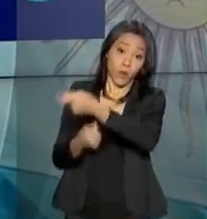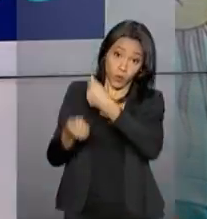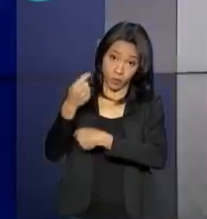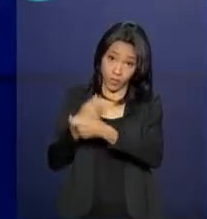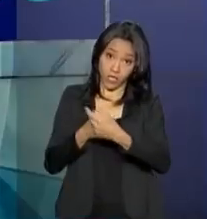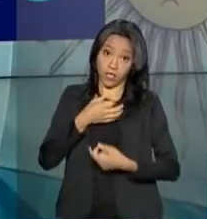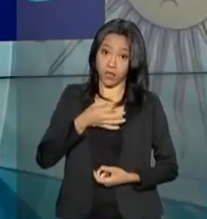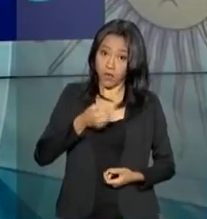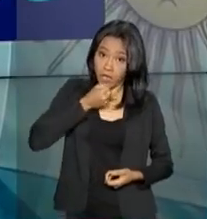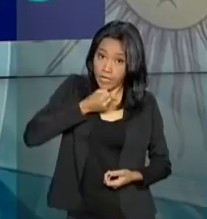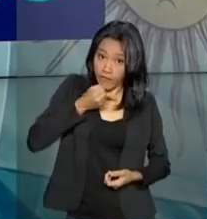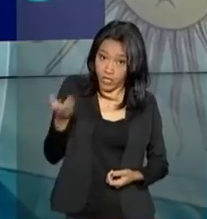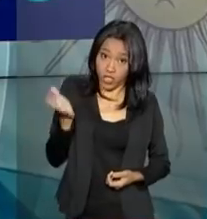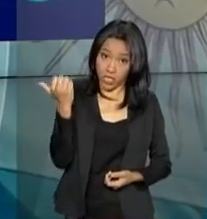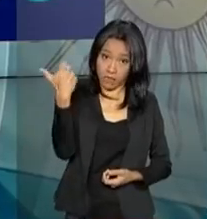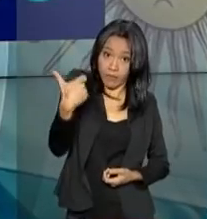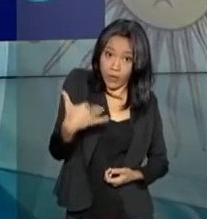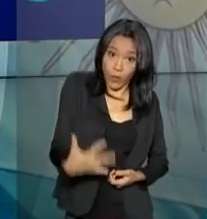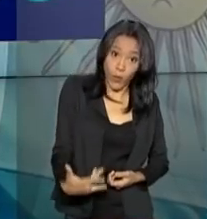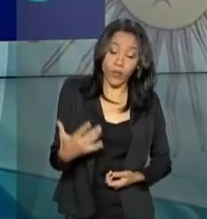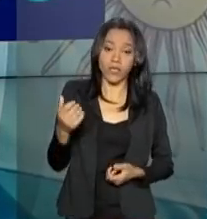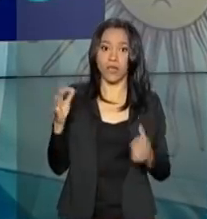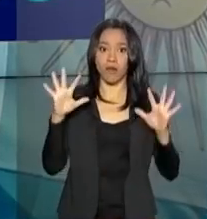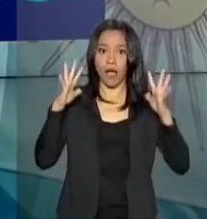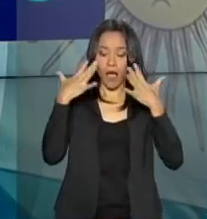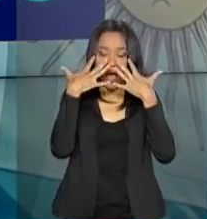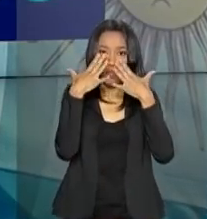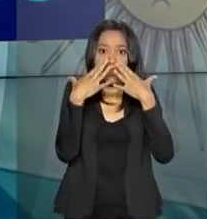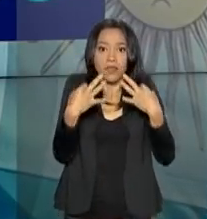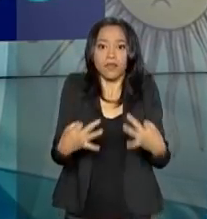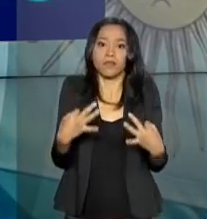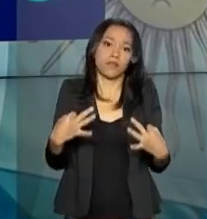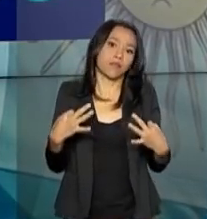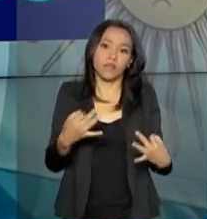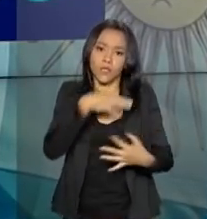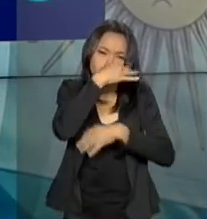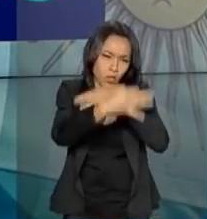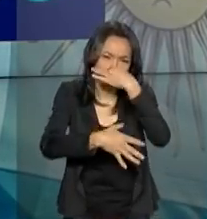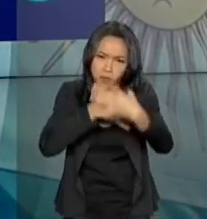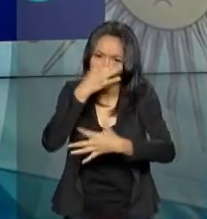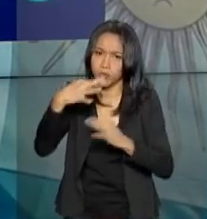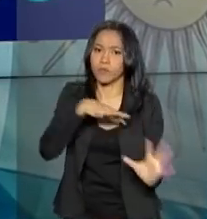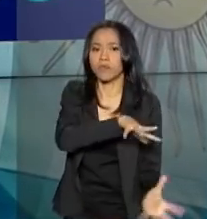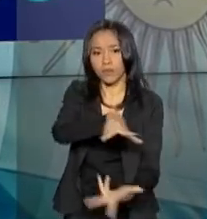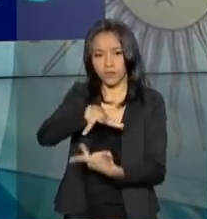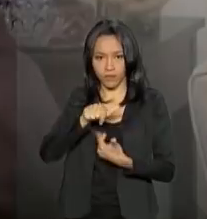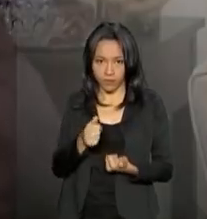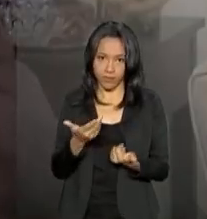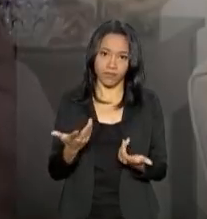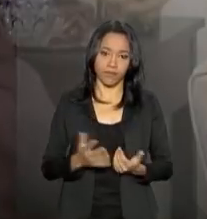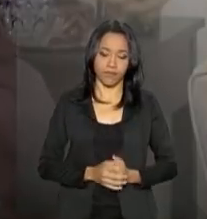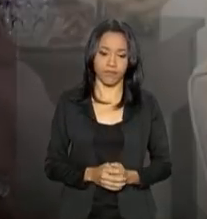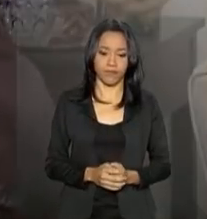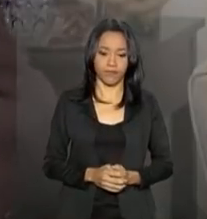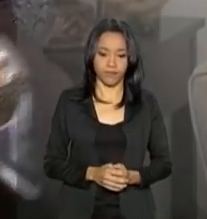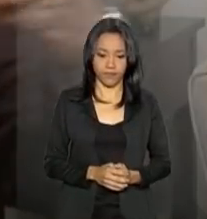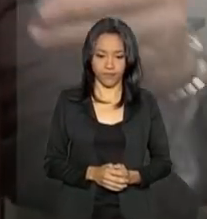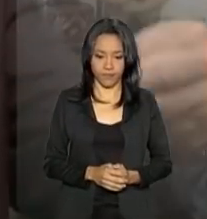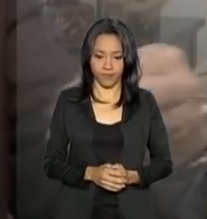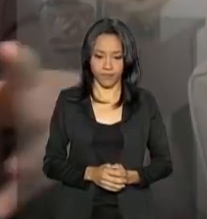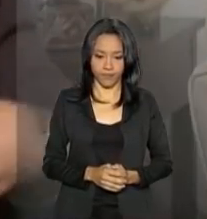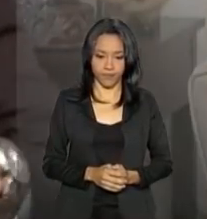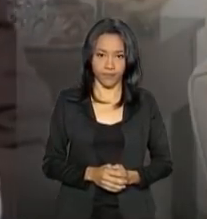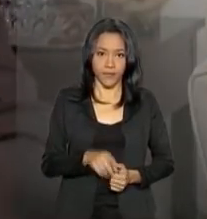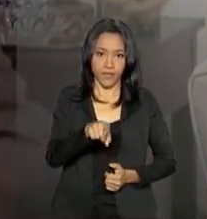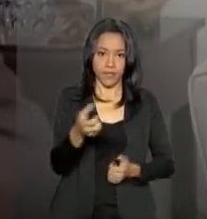dizer as reuniões do G20 atraem as atenções da opinião pública Mundial agora